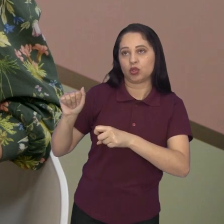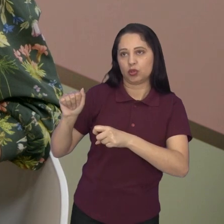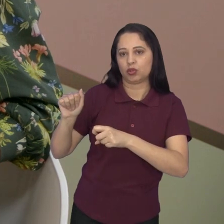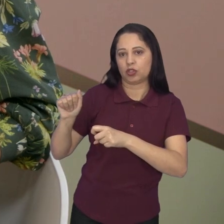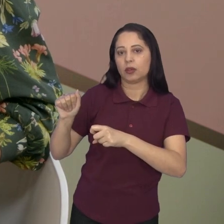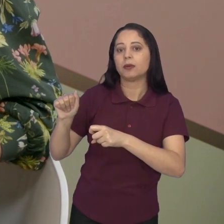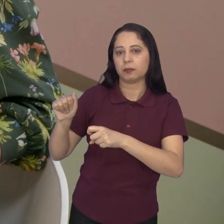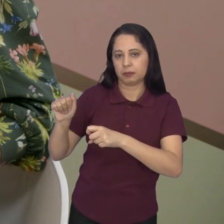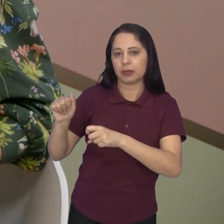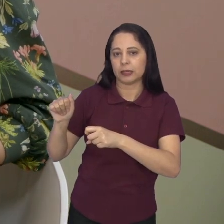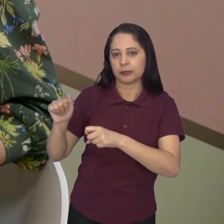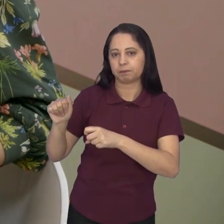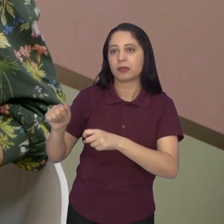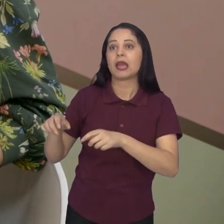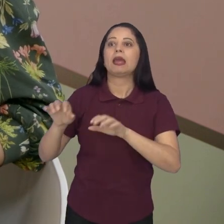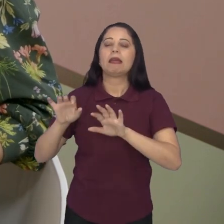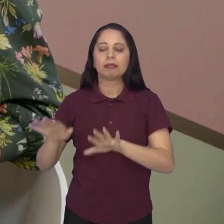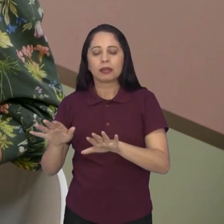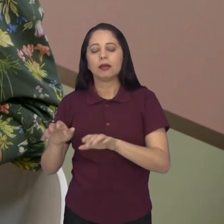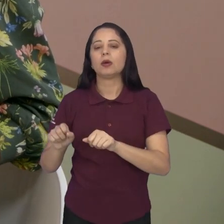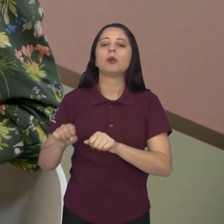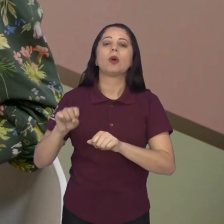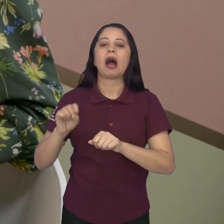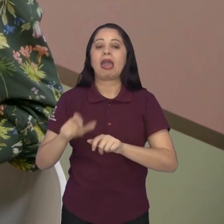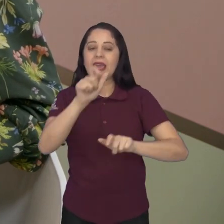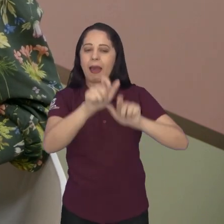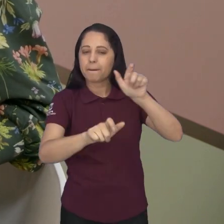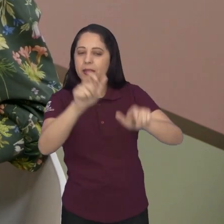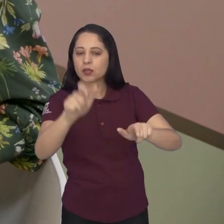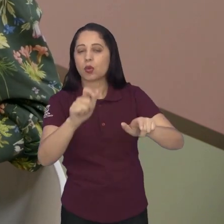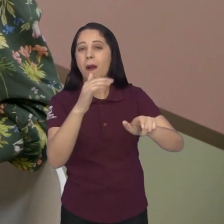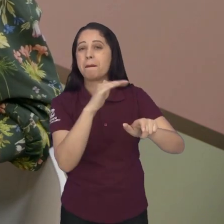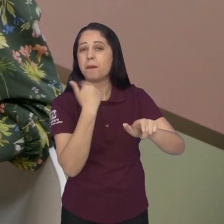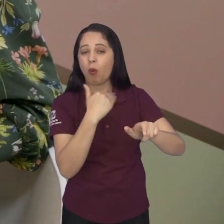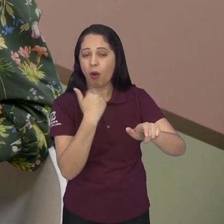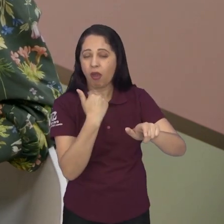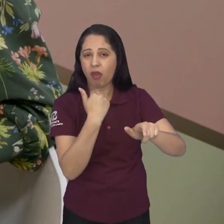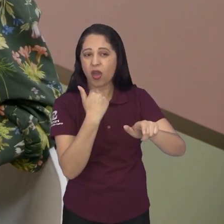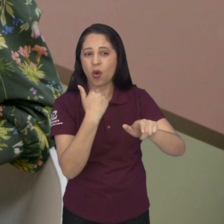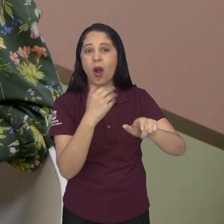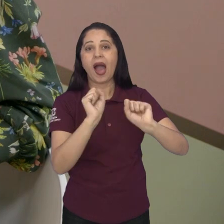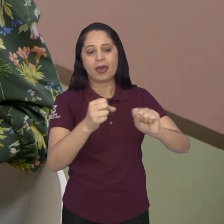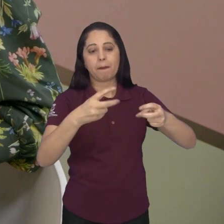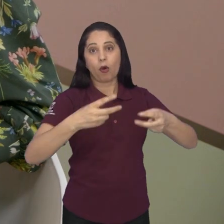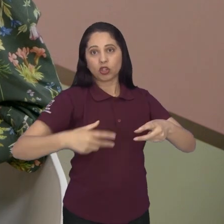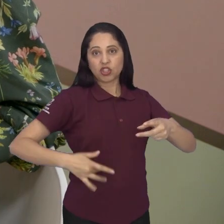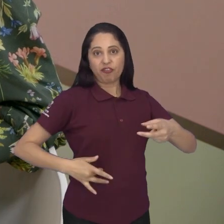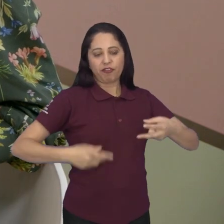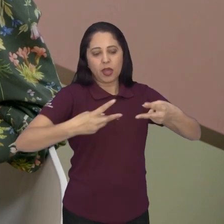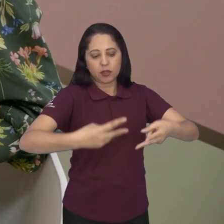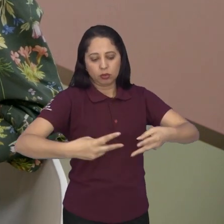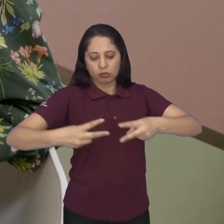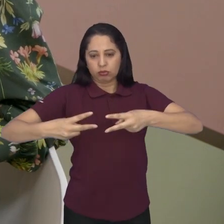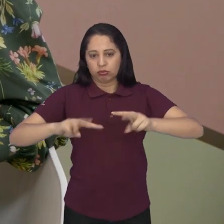concorrer para um fígado de paciente que já foi a óbito, enfim, que teve morte cerebral, que a gente